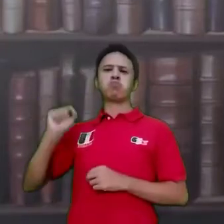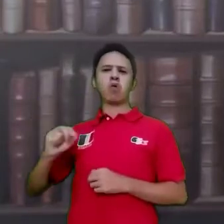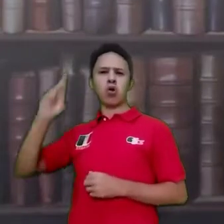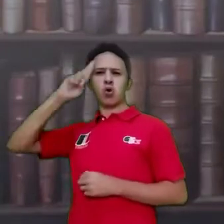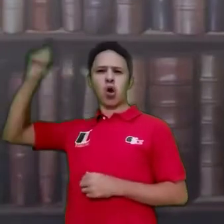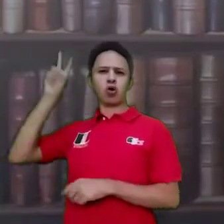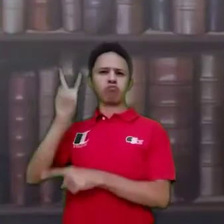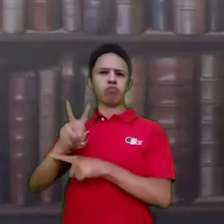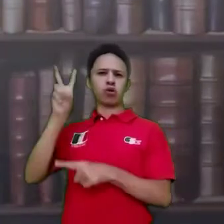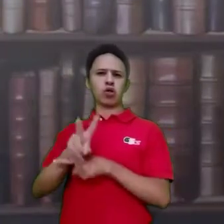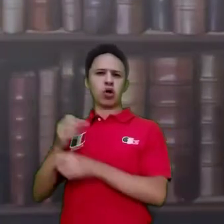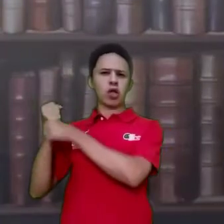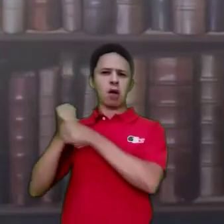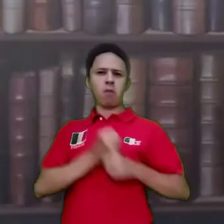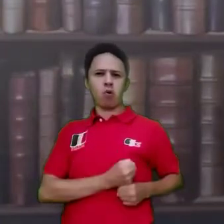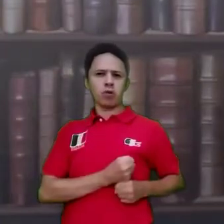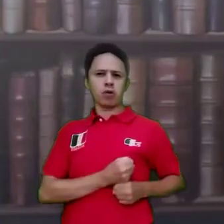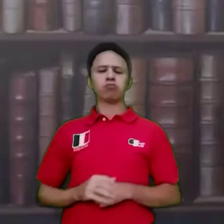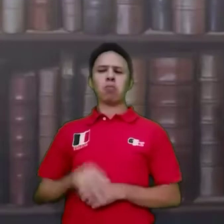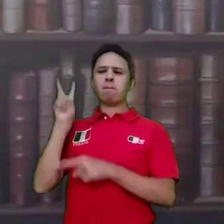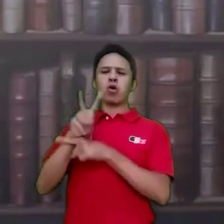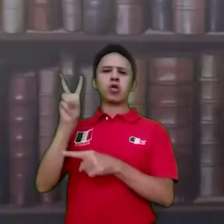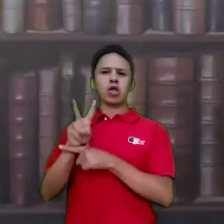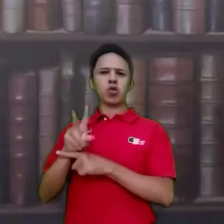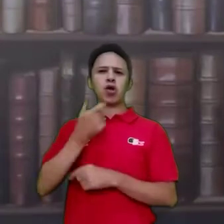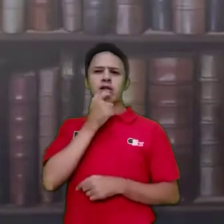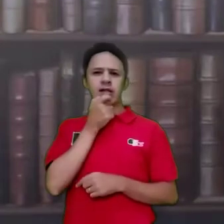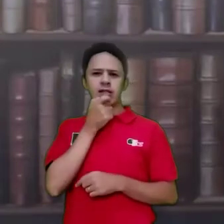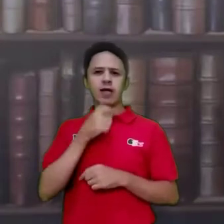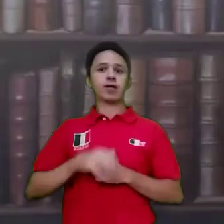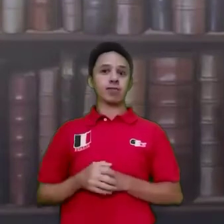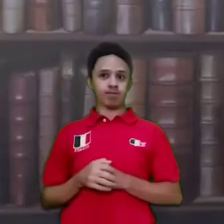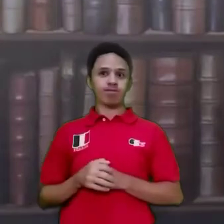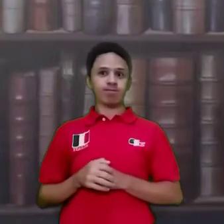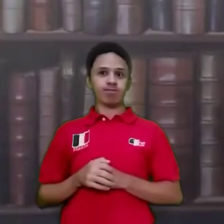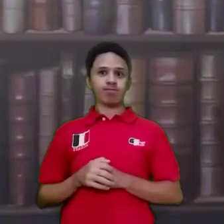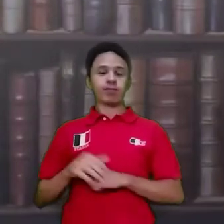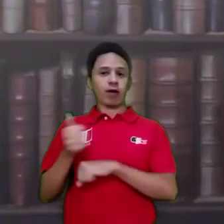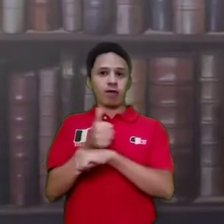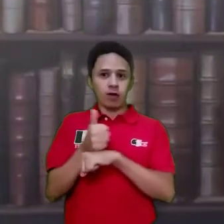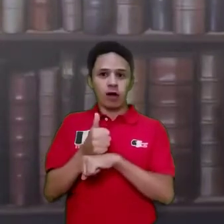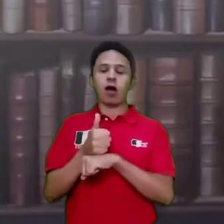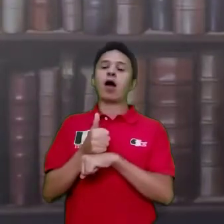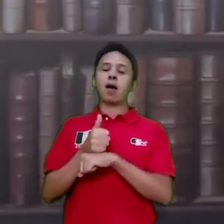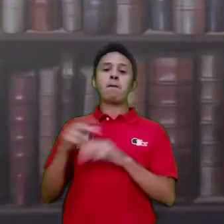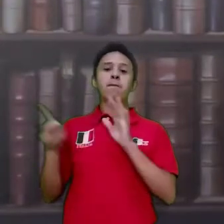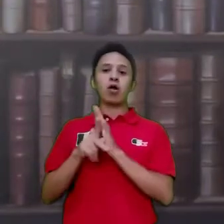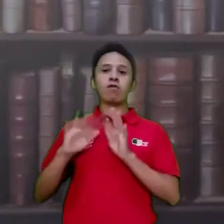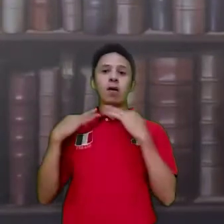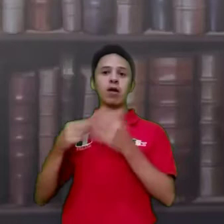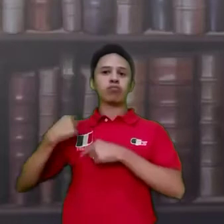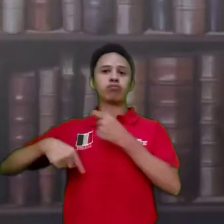República. Lorde Protetor da Inglaterra. O cargo de Lorde Protetor era vitalício e hereditário.